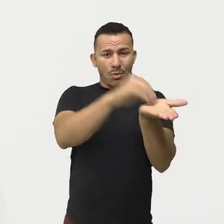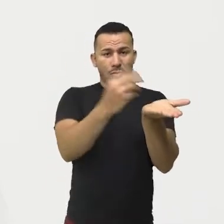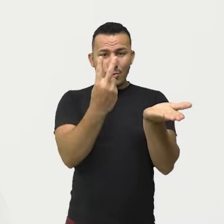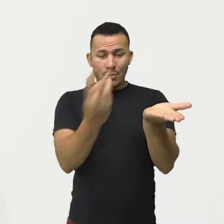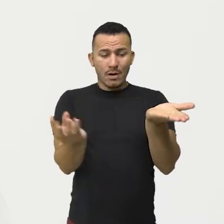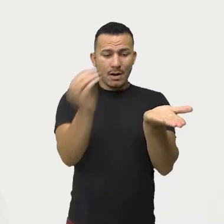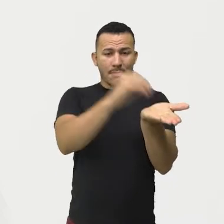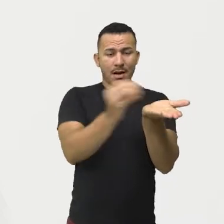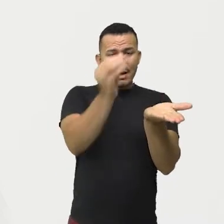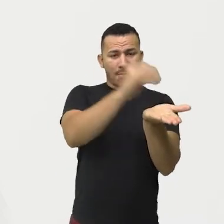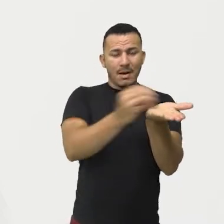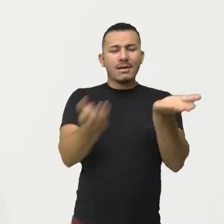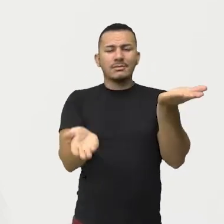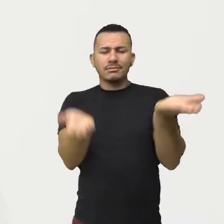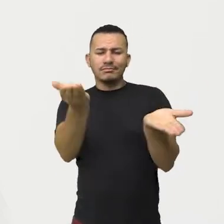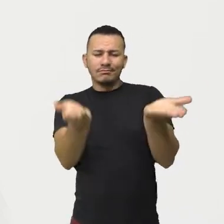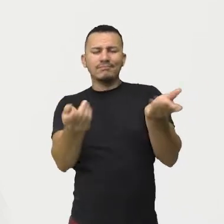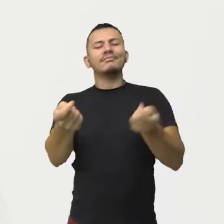agora eu tenho